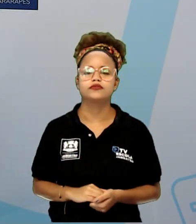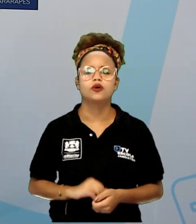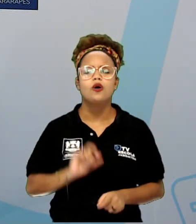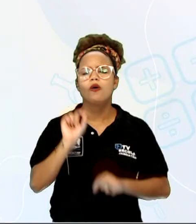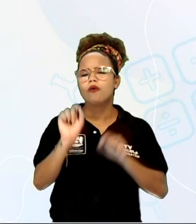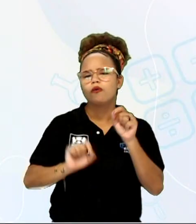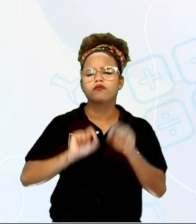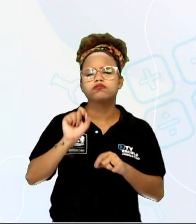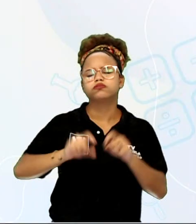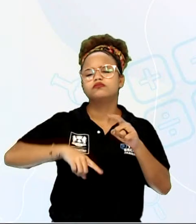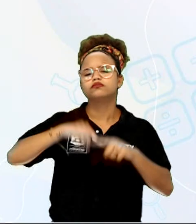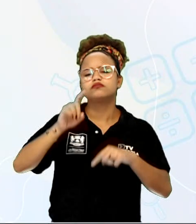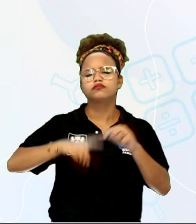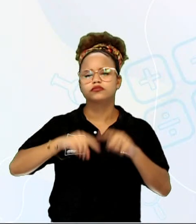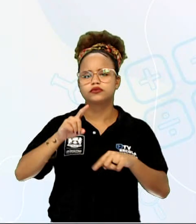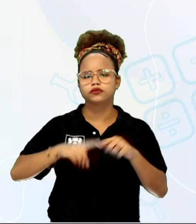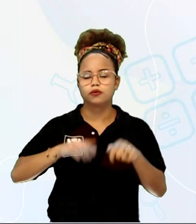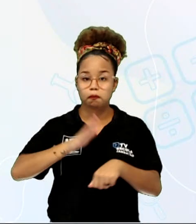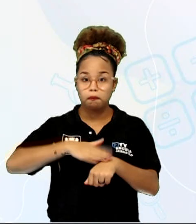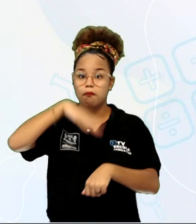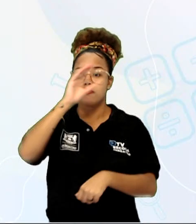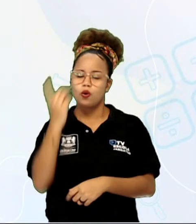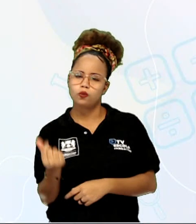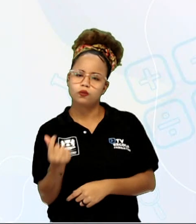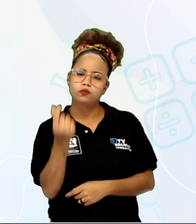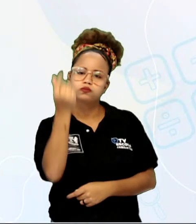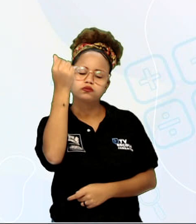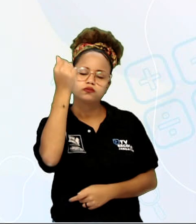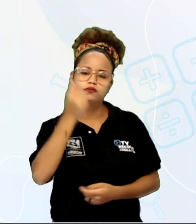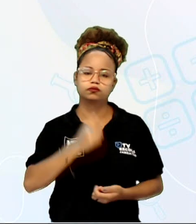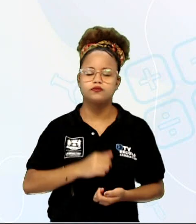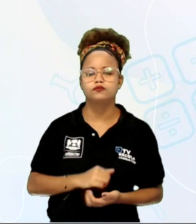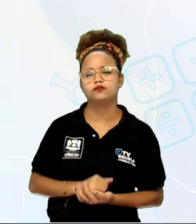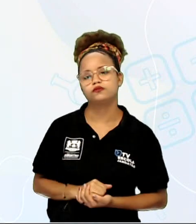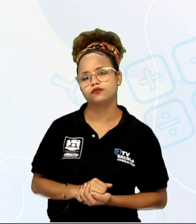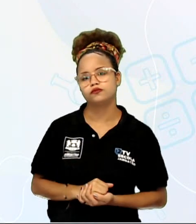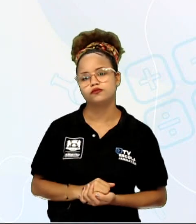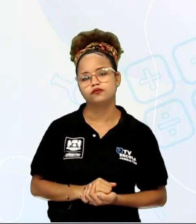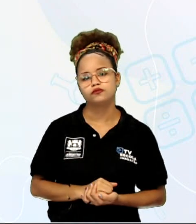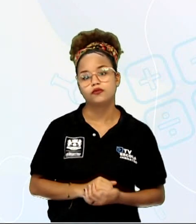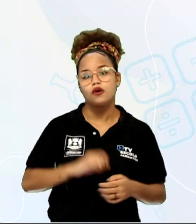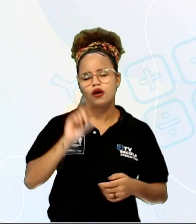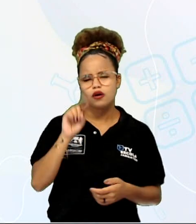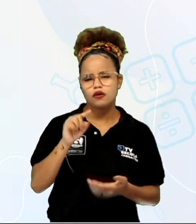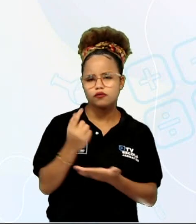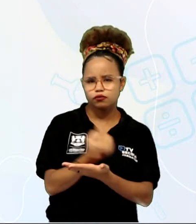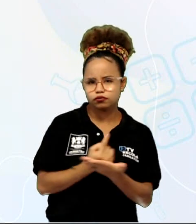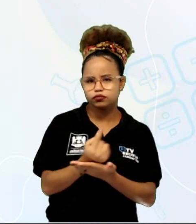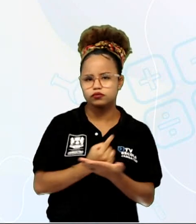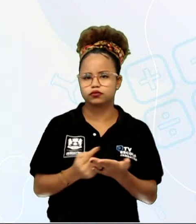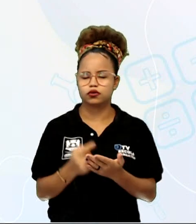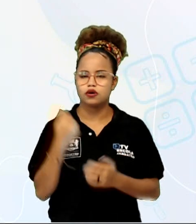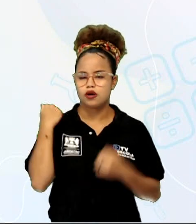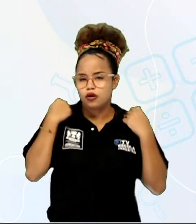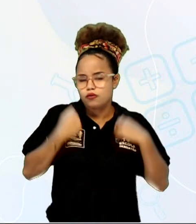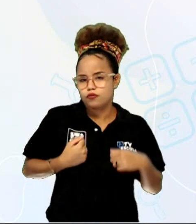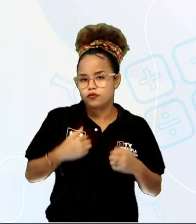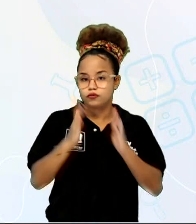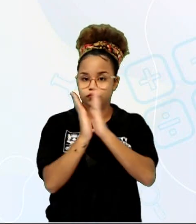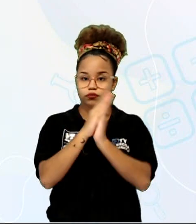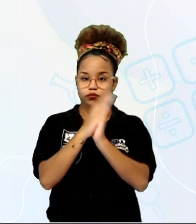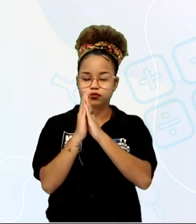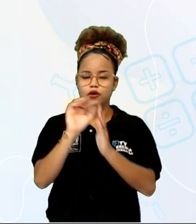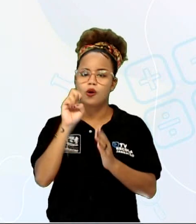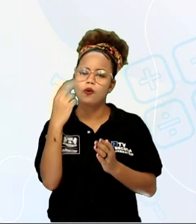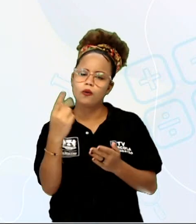Qual desses objetos aqui é o mais caro? É o peão, a bolsa, a boneca ou o